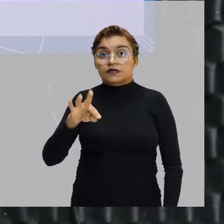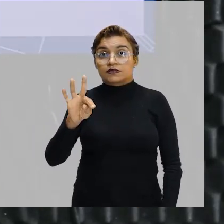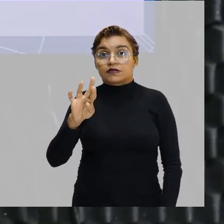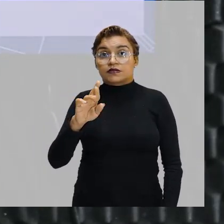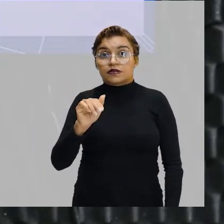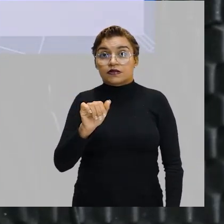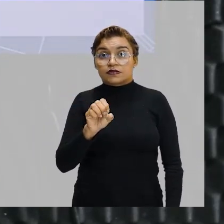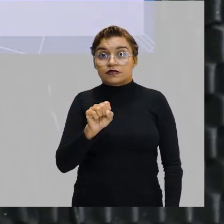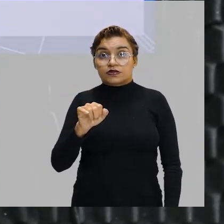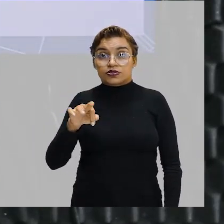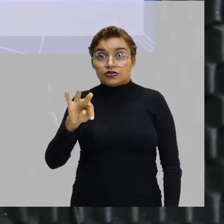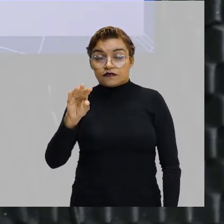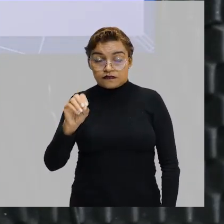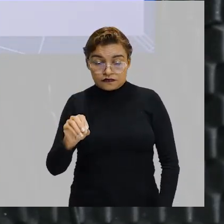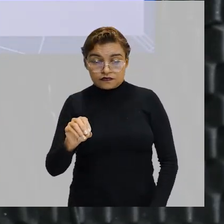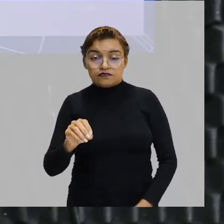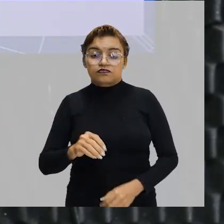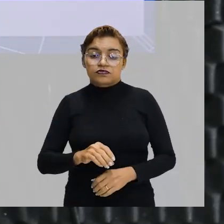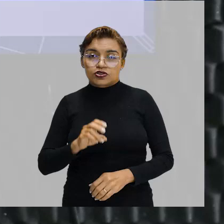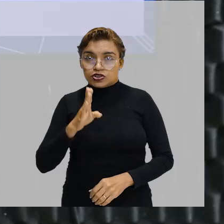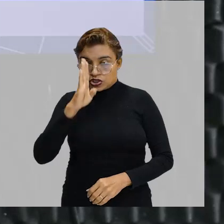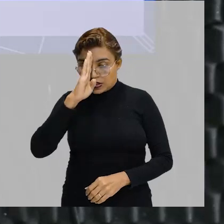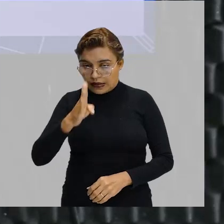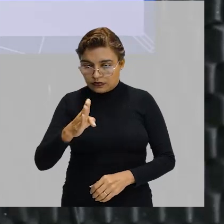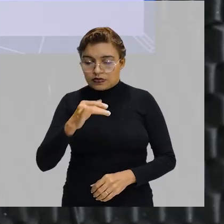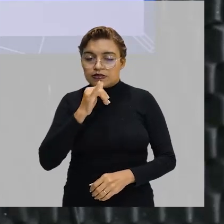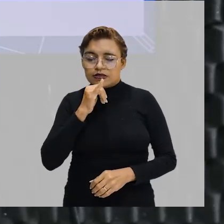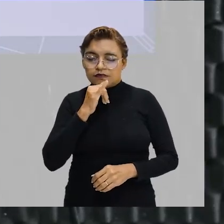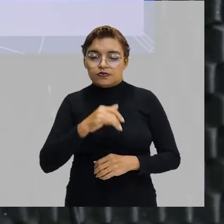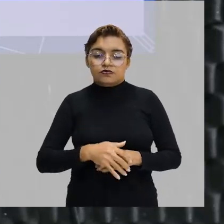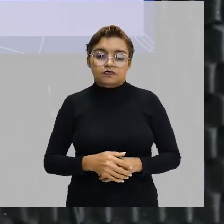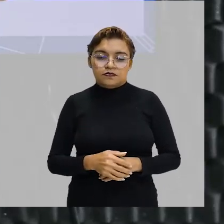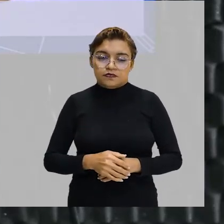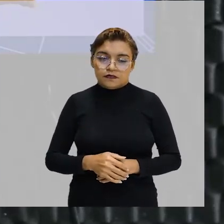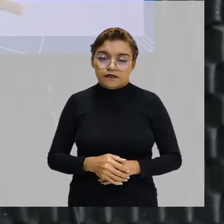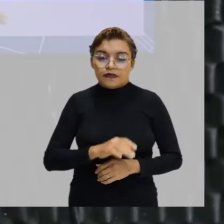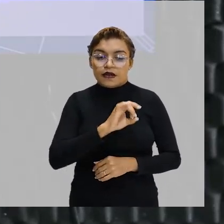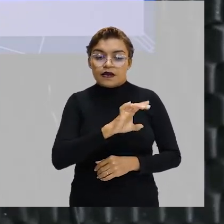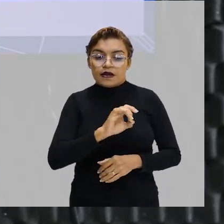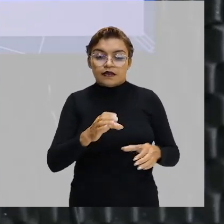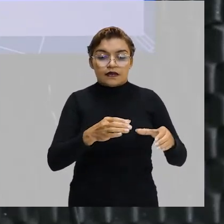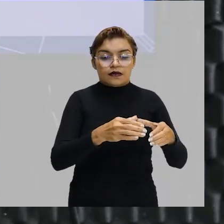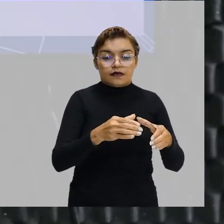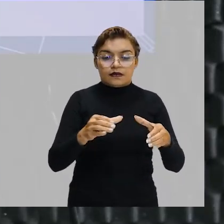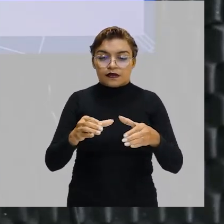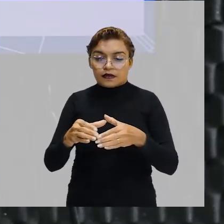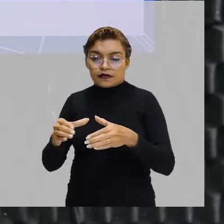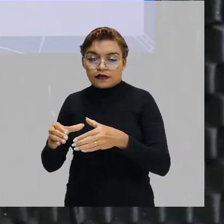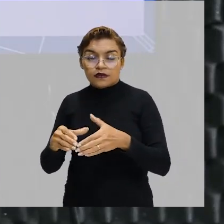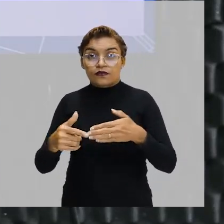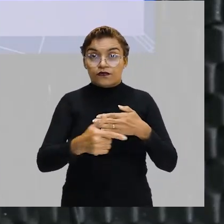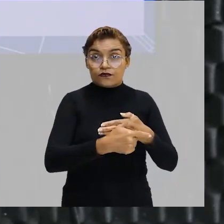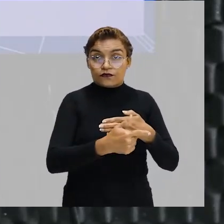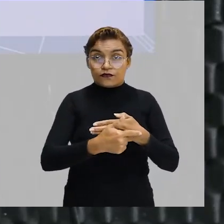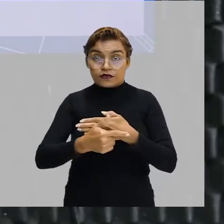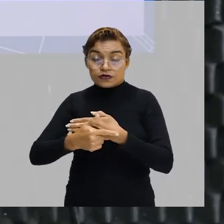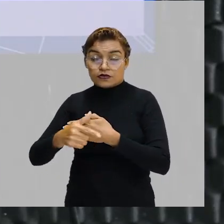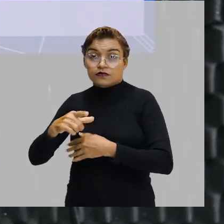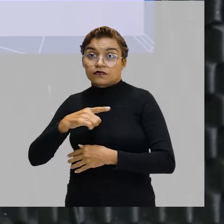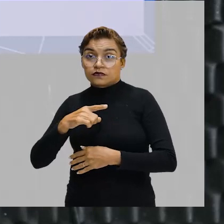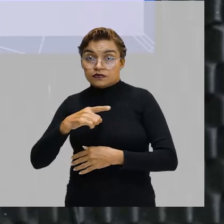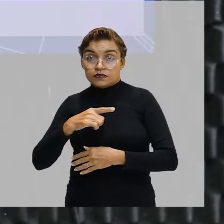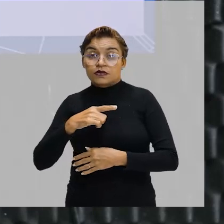conjunção, que liga termos de mesma função sintática. Enfim, cada uma dessas classes gramaticais tem um papel que vai